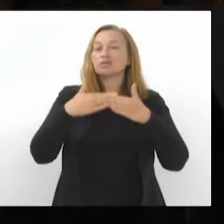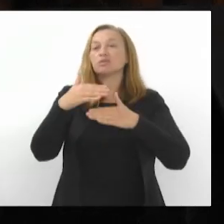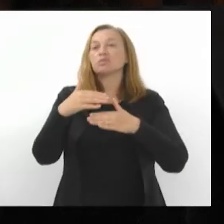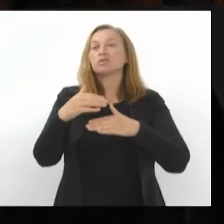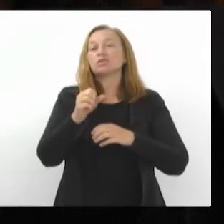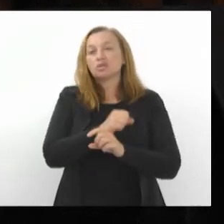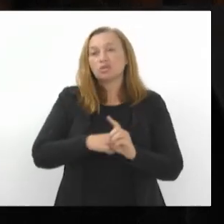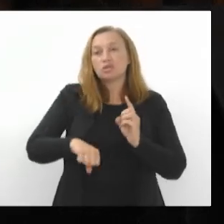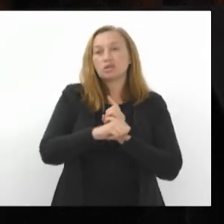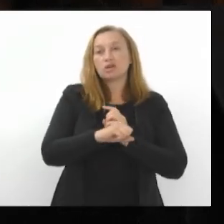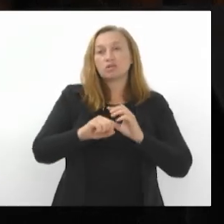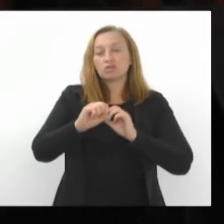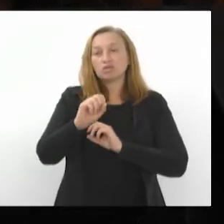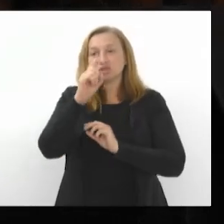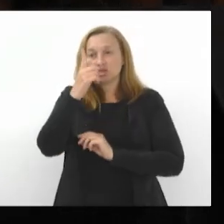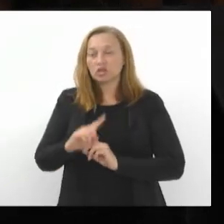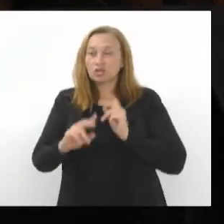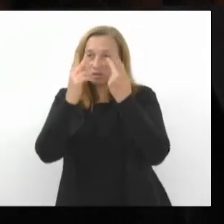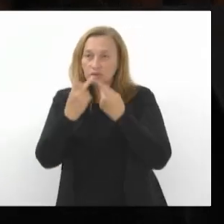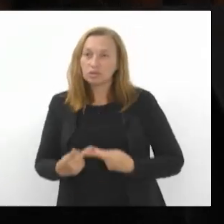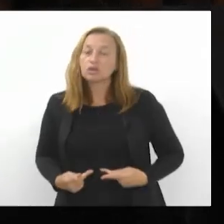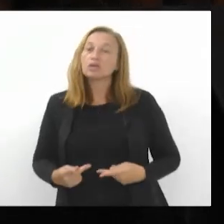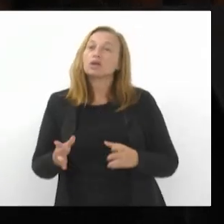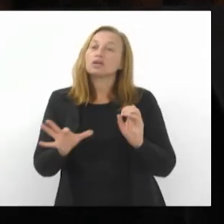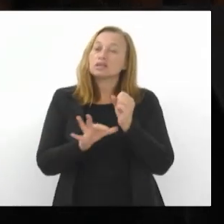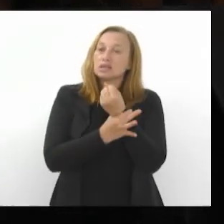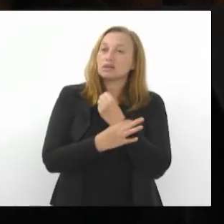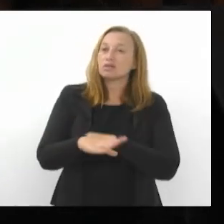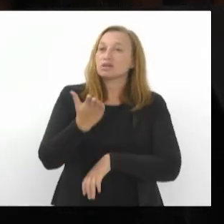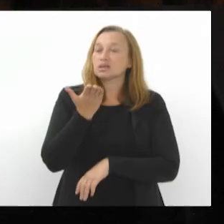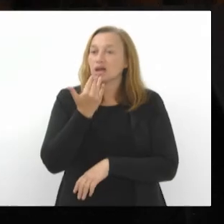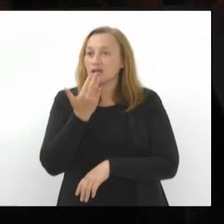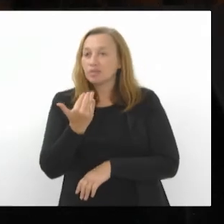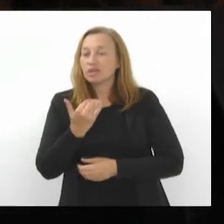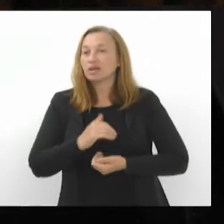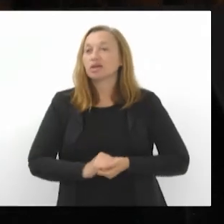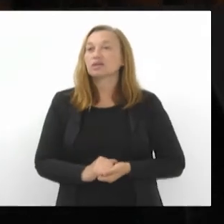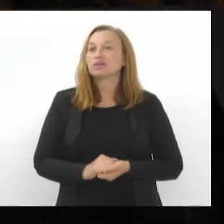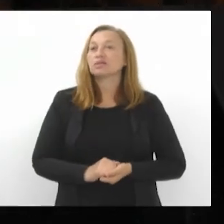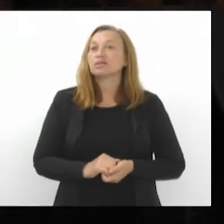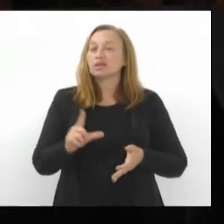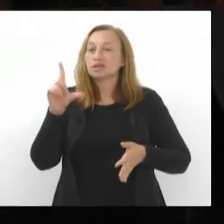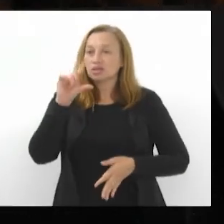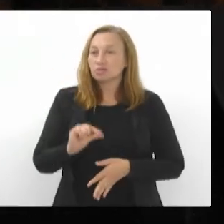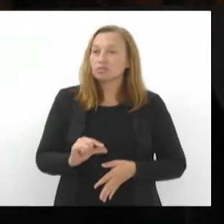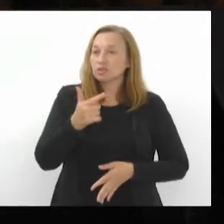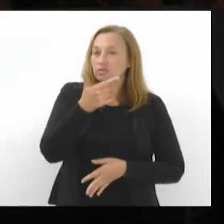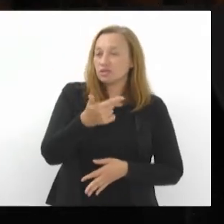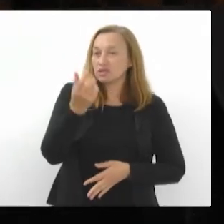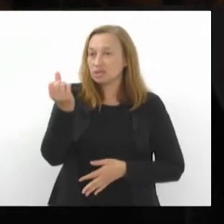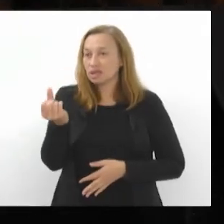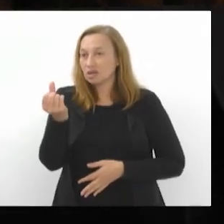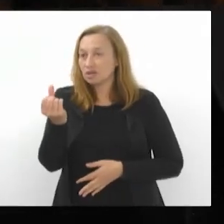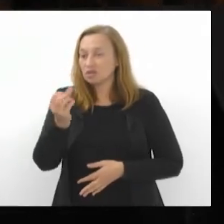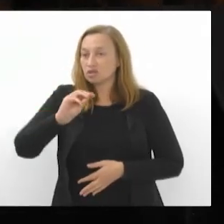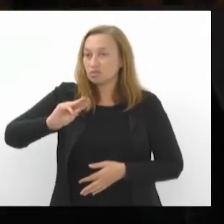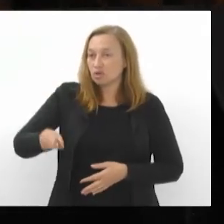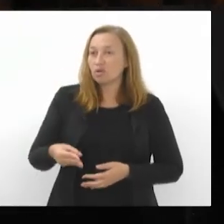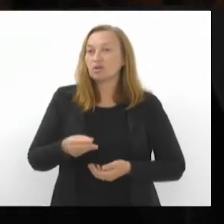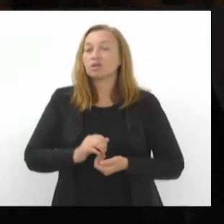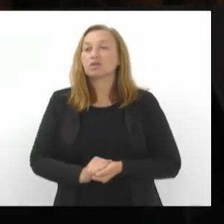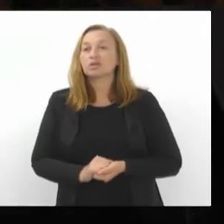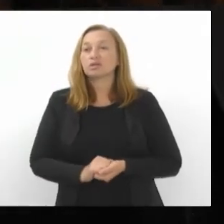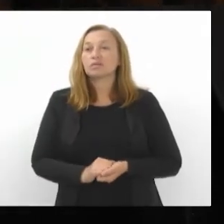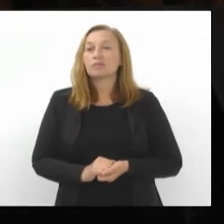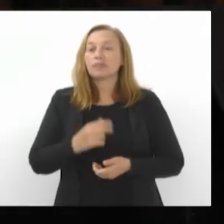Social e Direitos Humanos referente à segurança alimentar, que teria ali uma redução de 26 milhões.